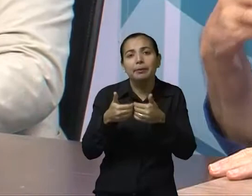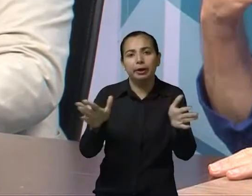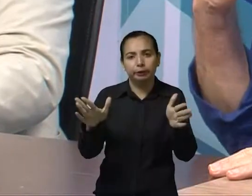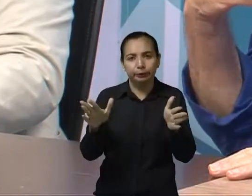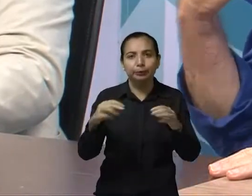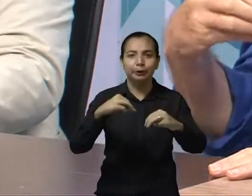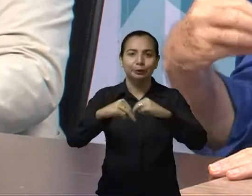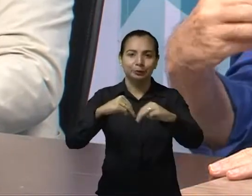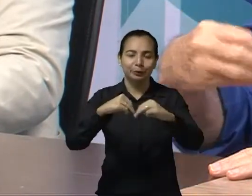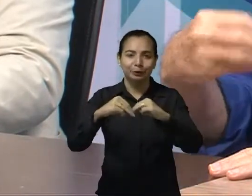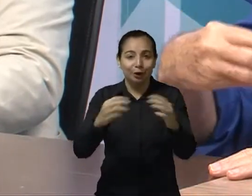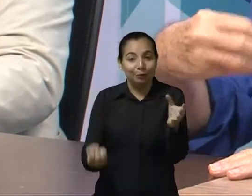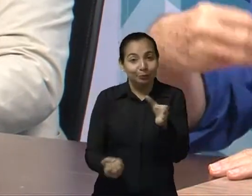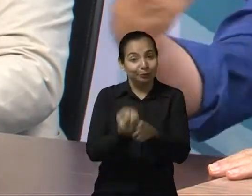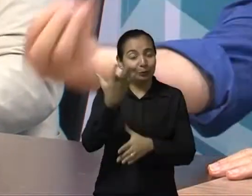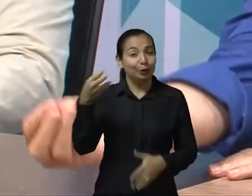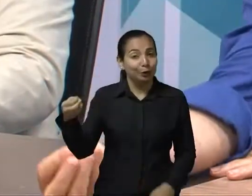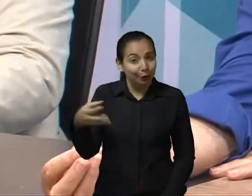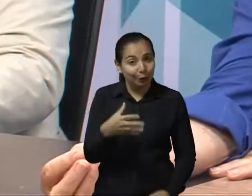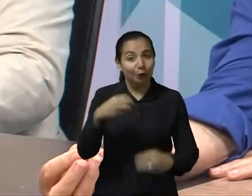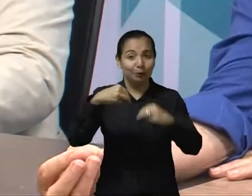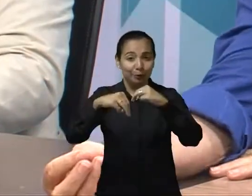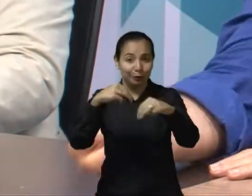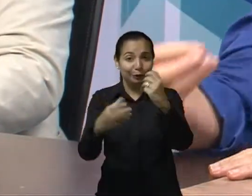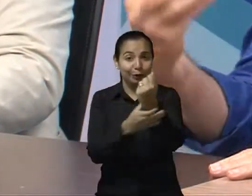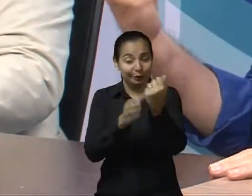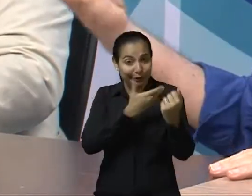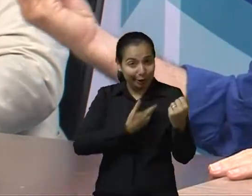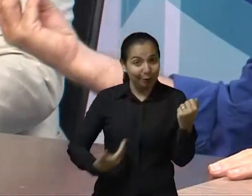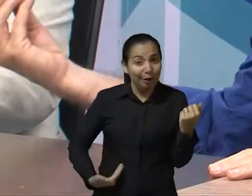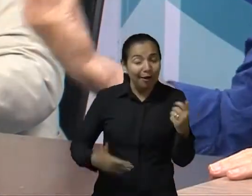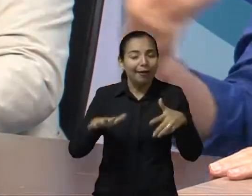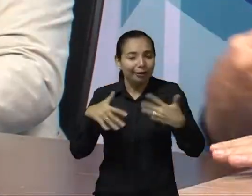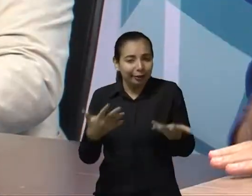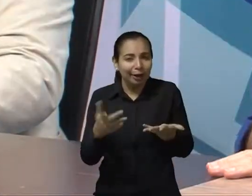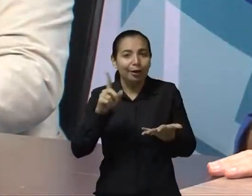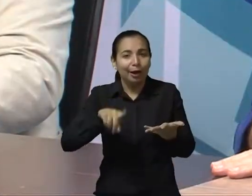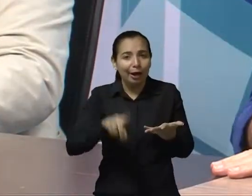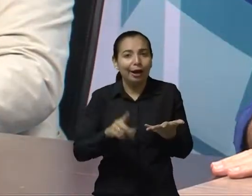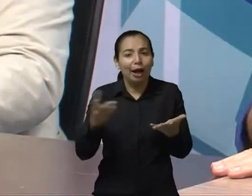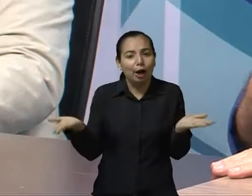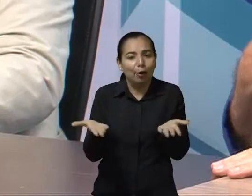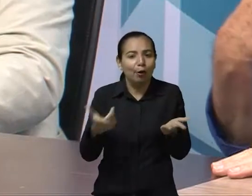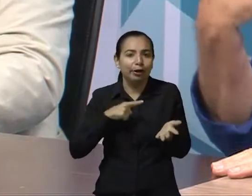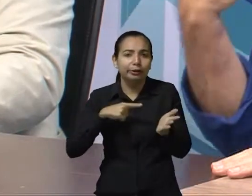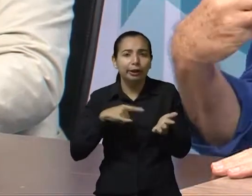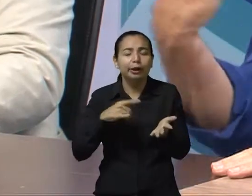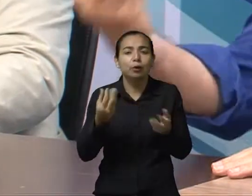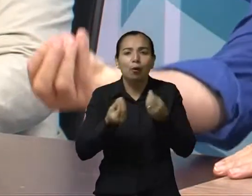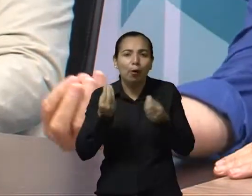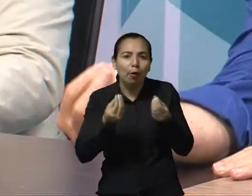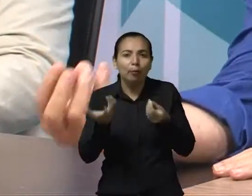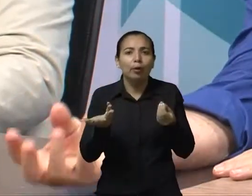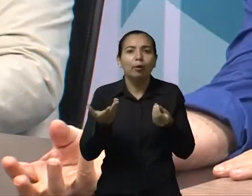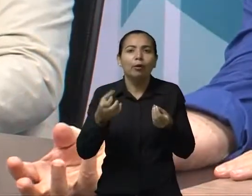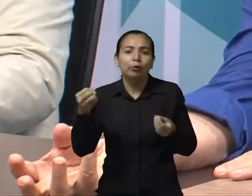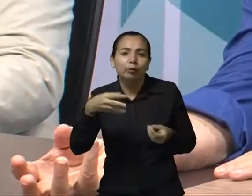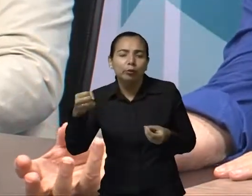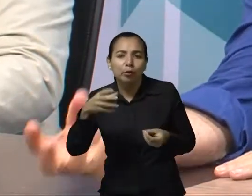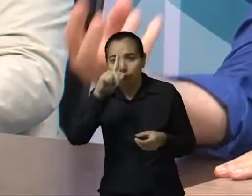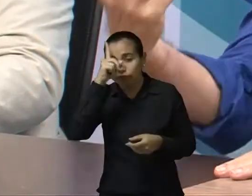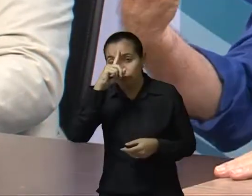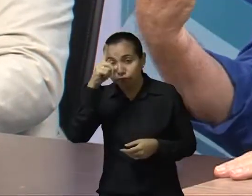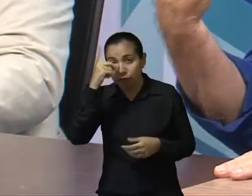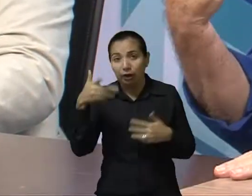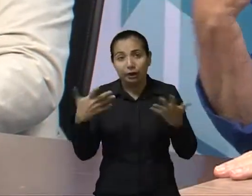Então, eu acho que a gente teria que realmente ver o que é que nós vamos avançar. E aí, nesse sentido, quando o Edmar coloca de que os agentes deveriam ser